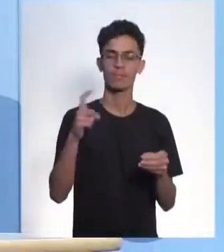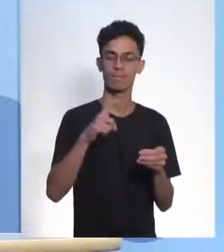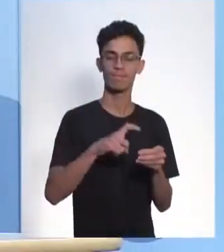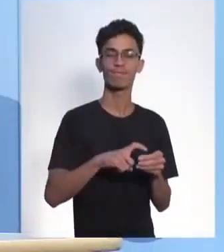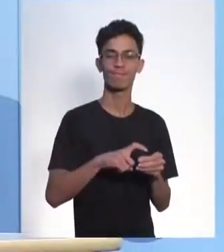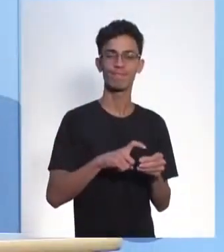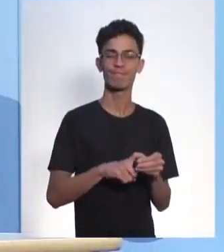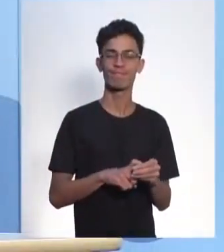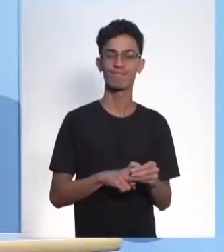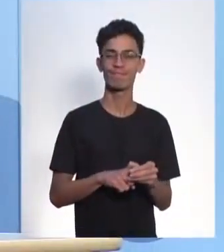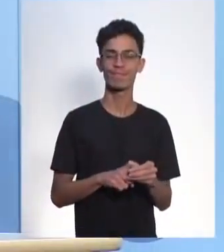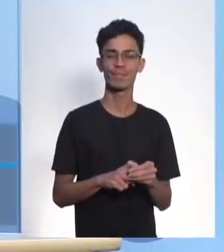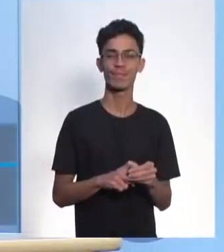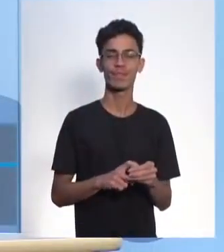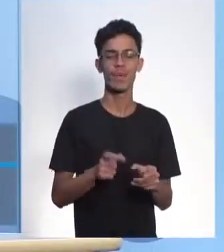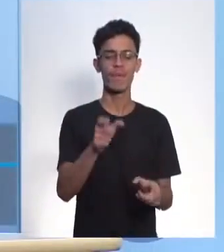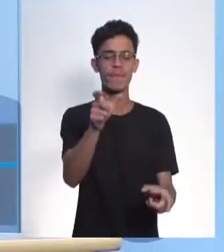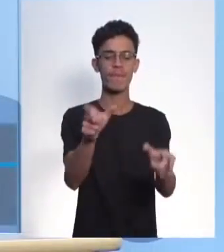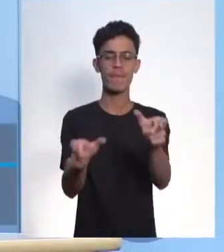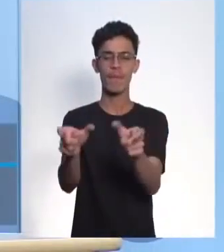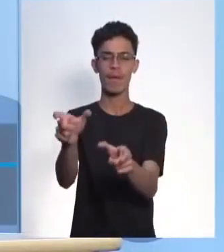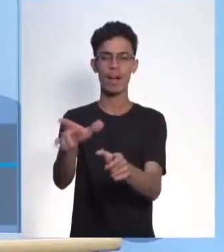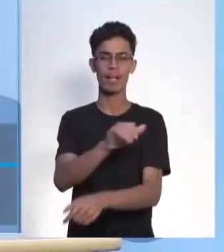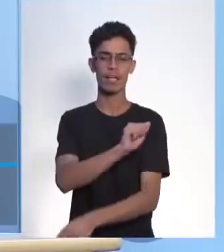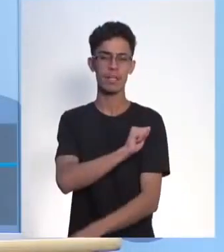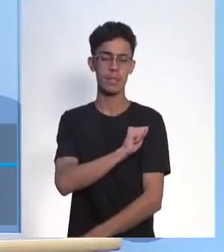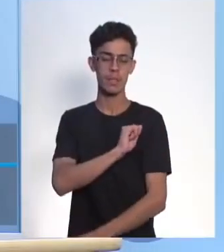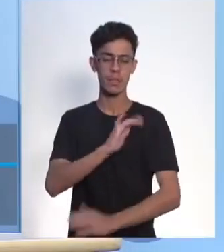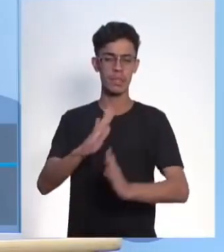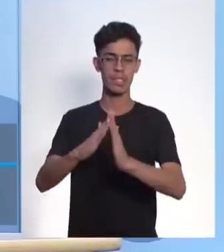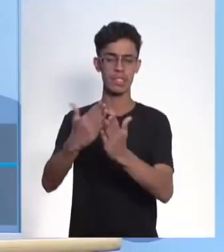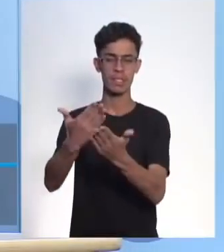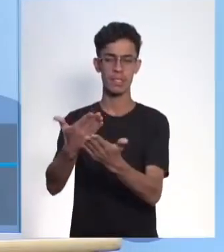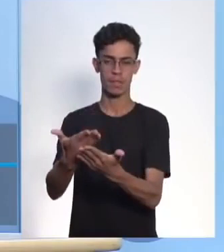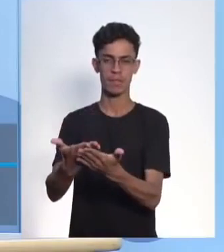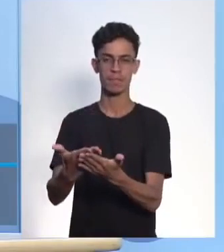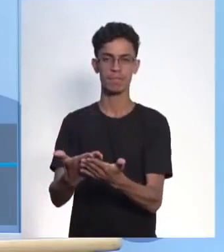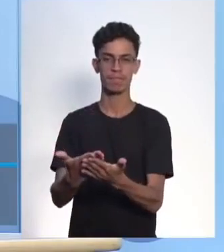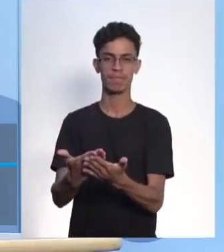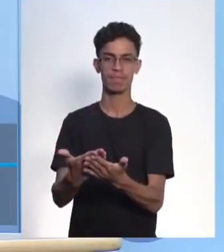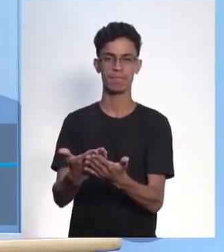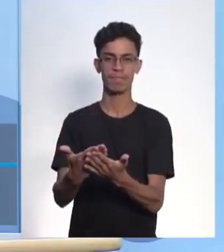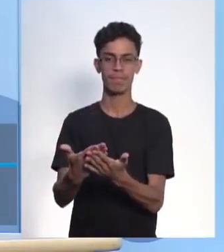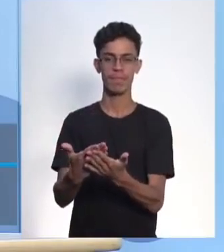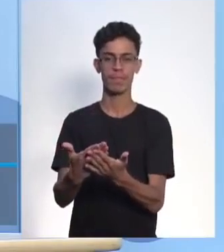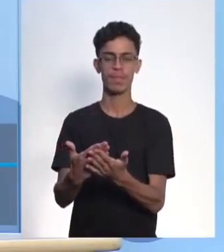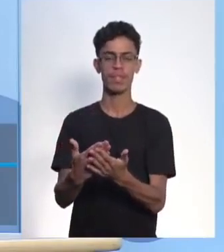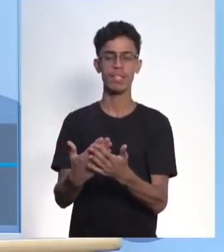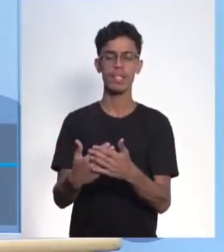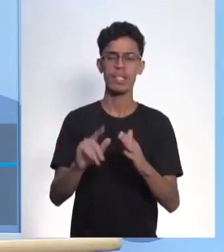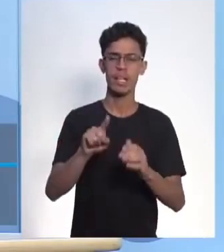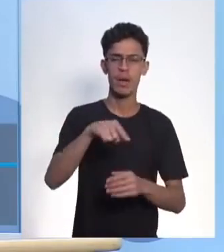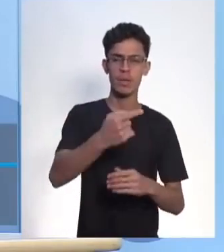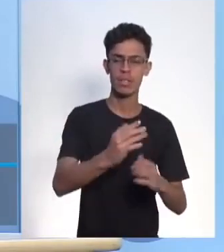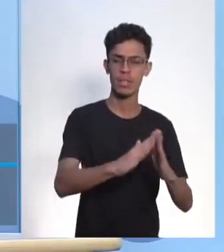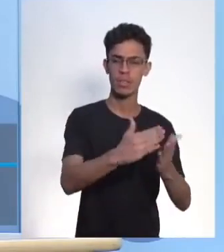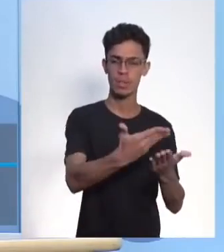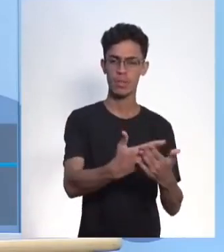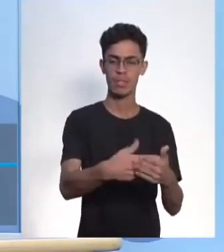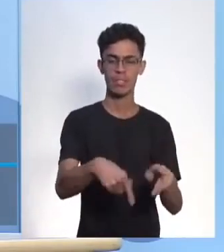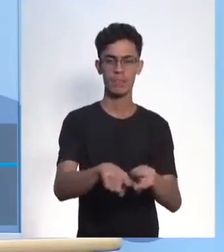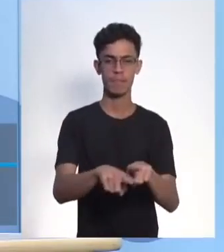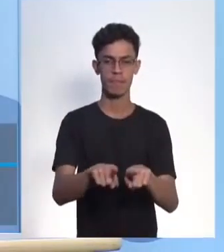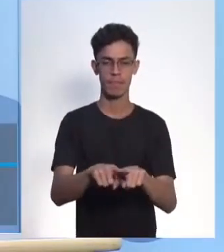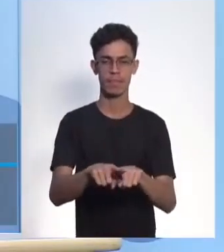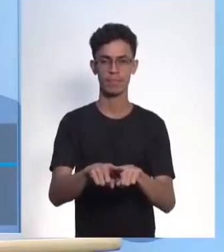Voltamos. E olha só, os alunos da escola Hauser de Ilha Solteira e da escola Melita,